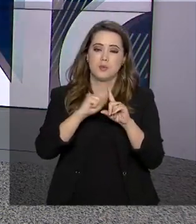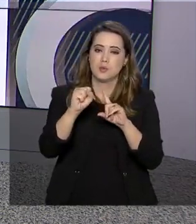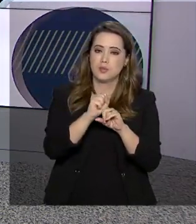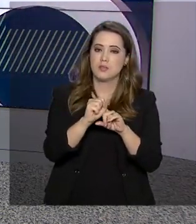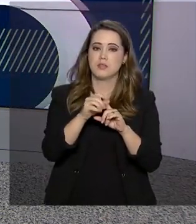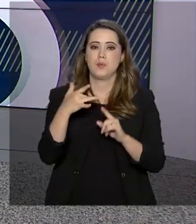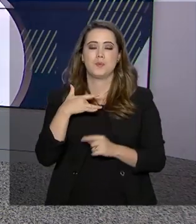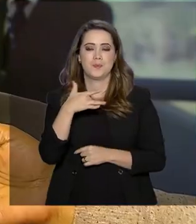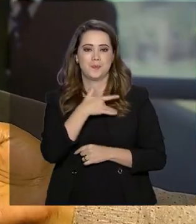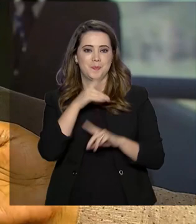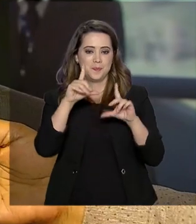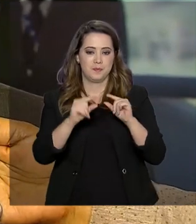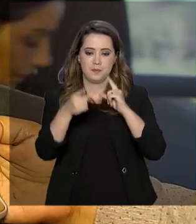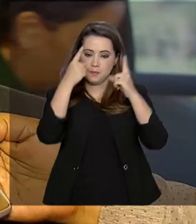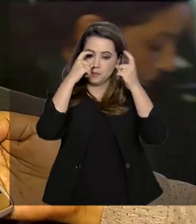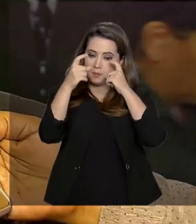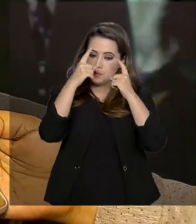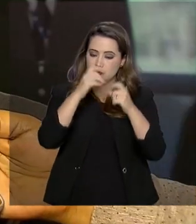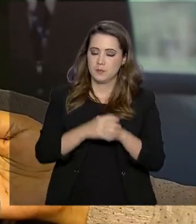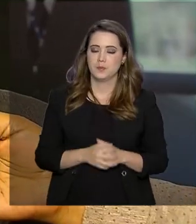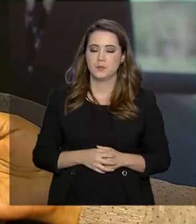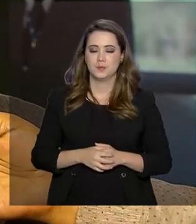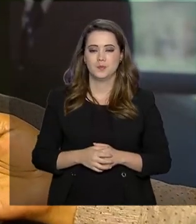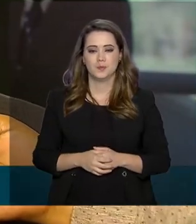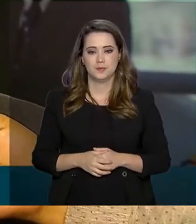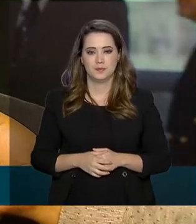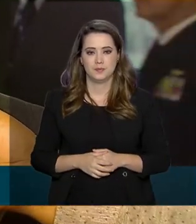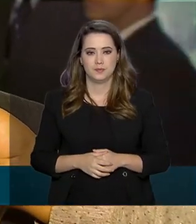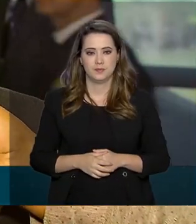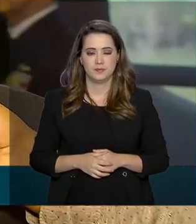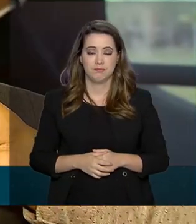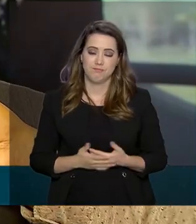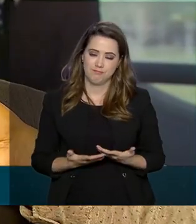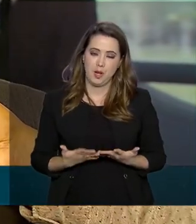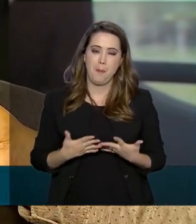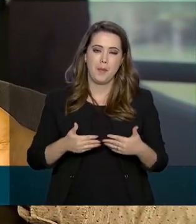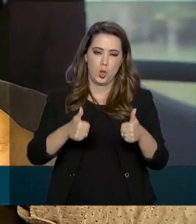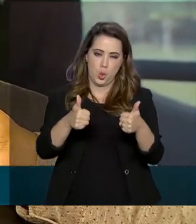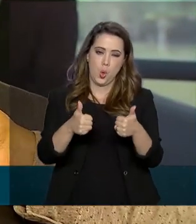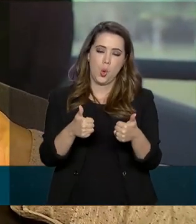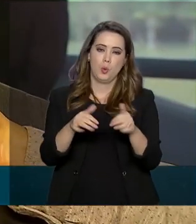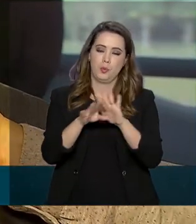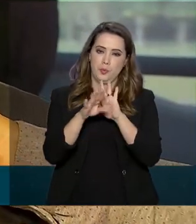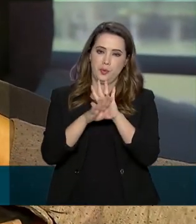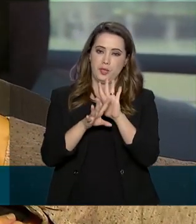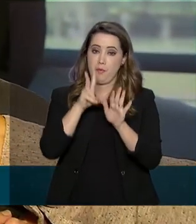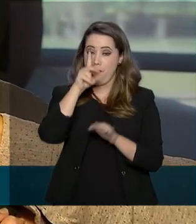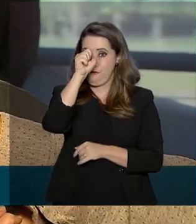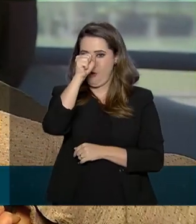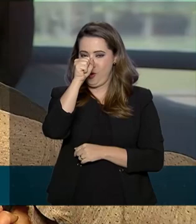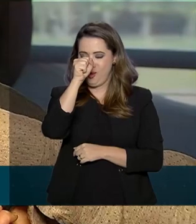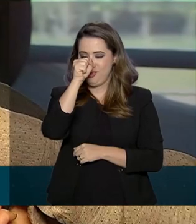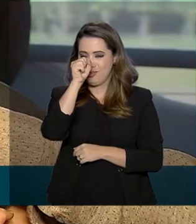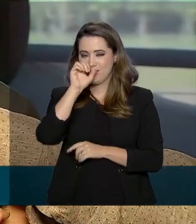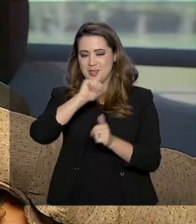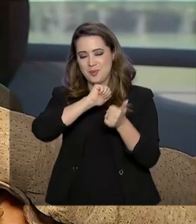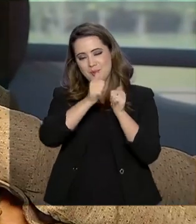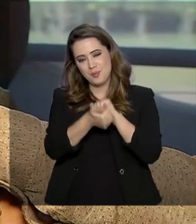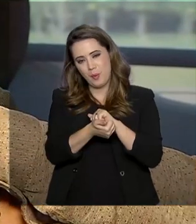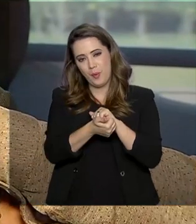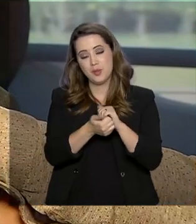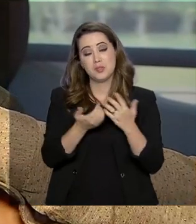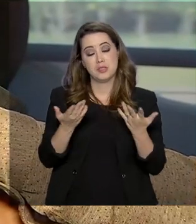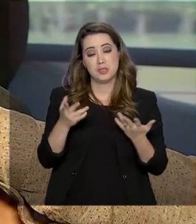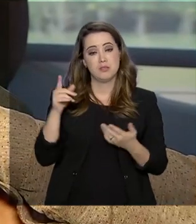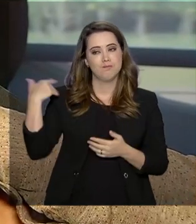violência reforça o programa forças no esporte é um programa exitoso que tá